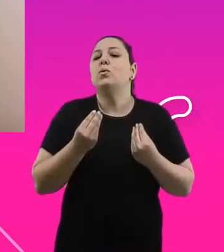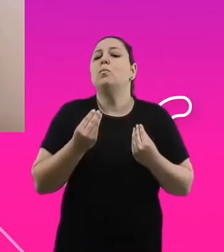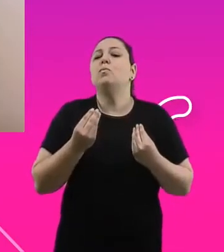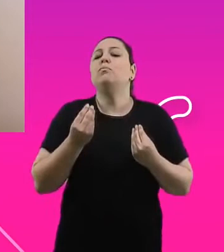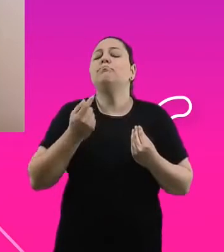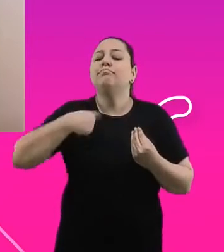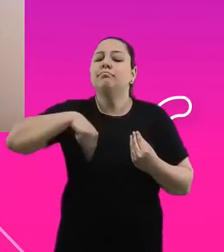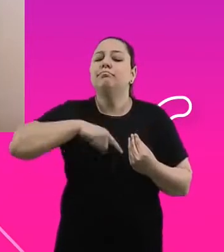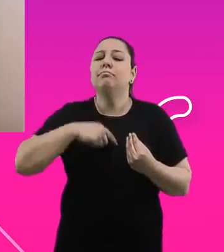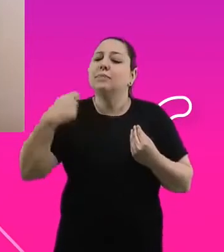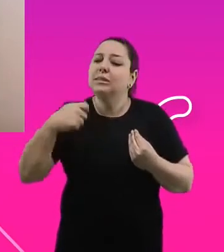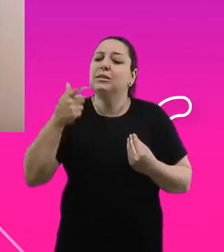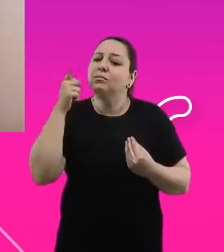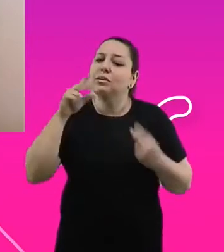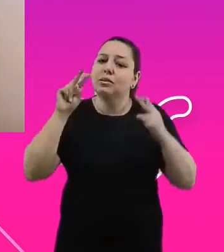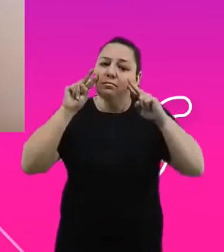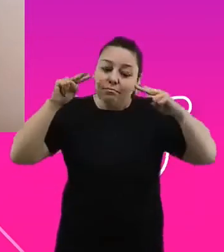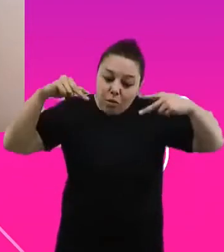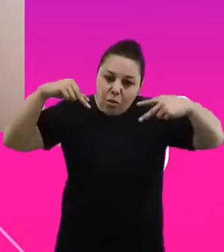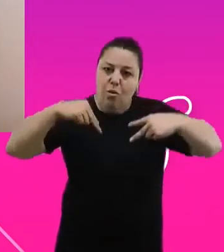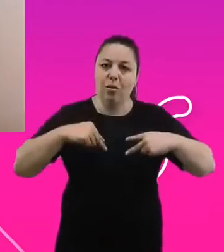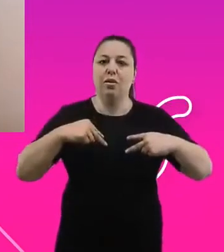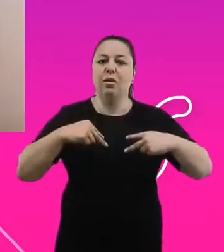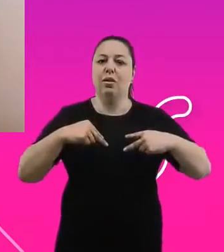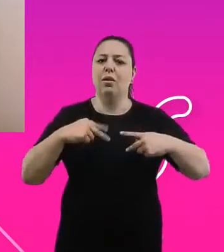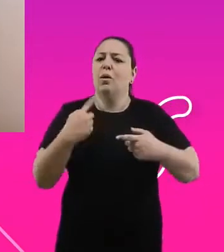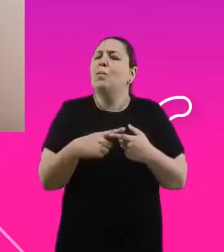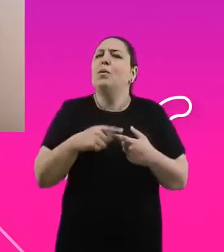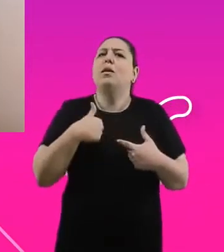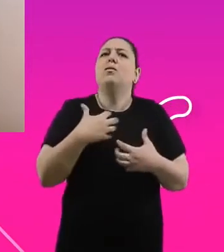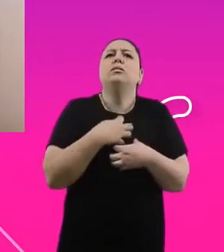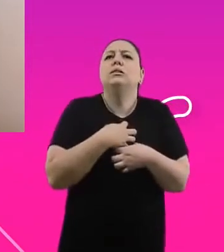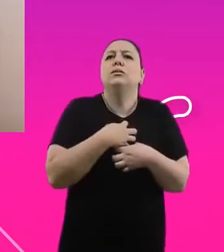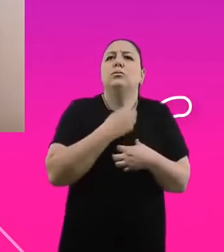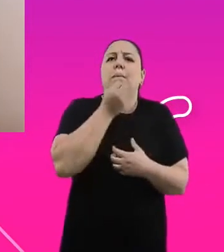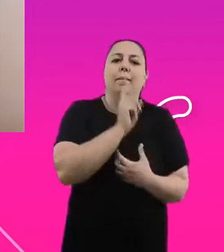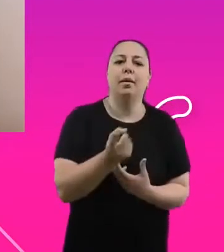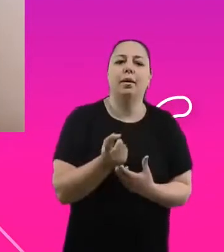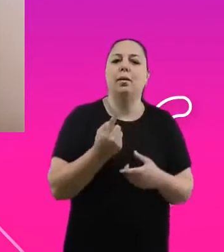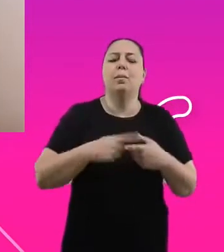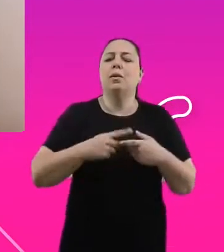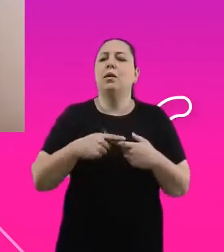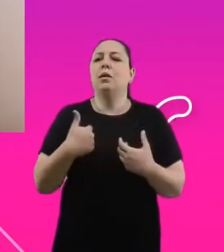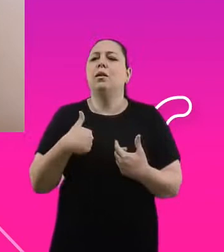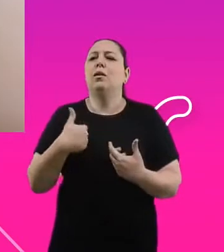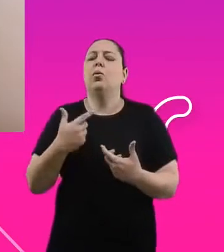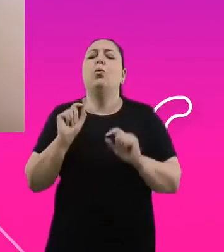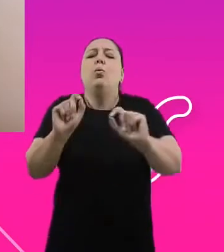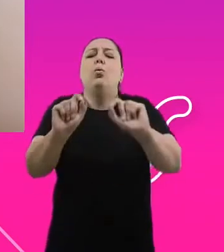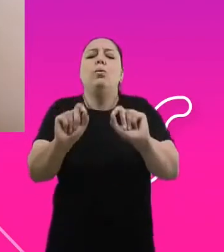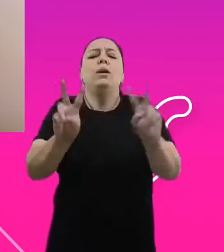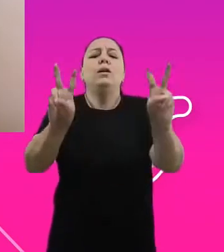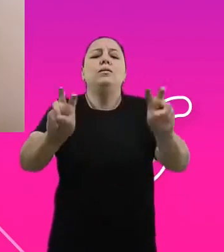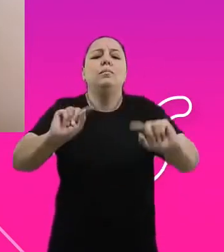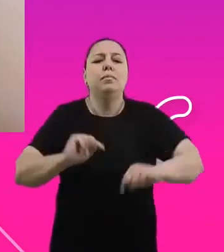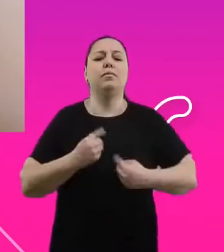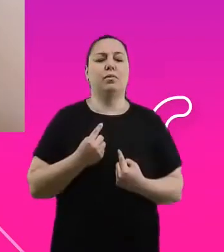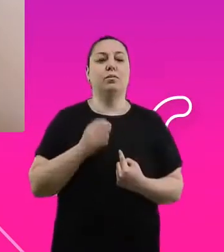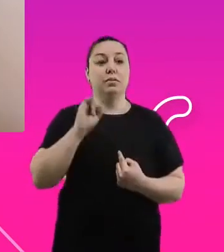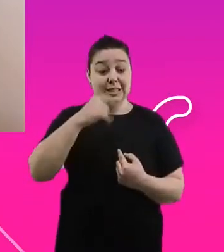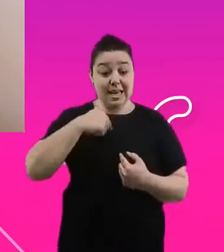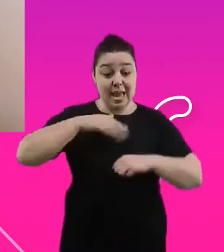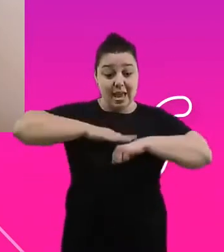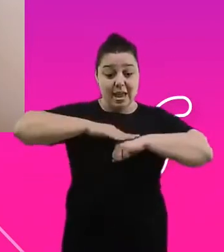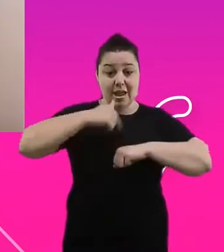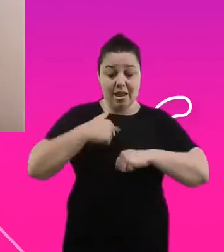sentido, o porquê a gente tá puto, porque a gente tá mal, e se a gente tá puto, se a gente tá mal, muito provavelmente é porque outras pessoas também estão, né? Então,